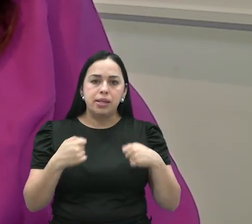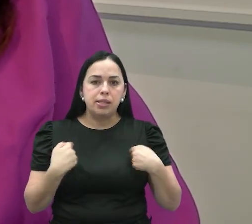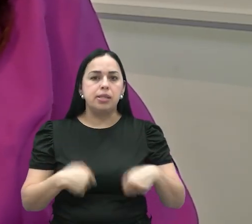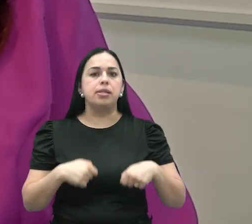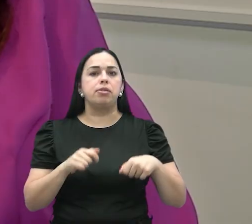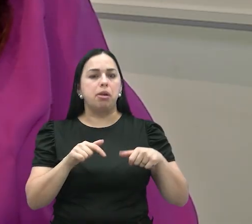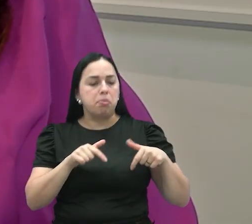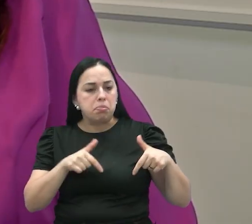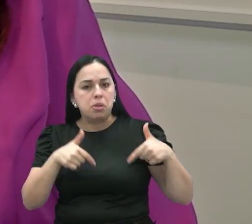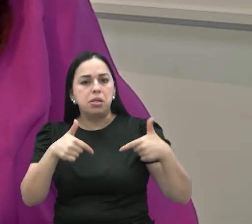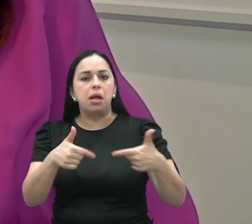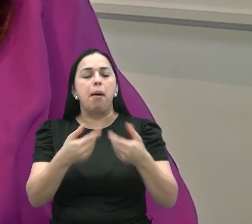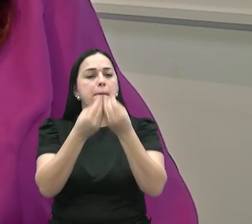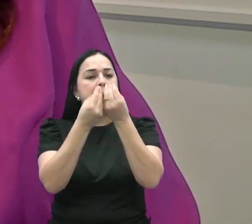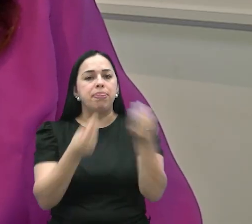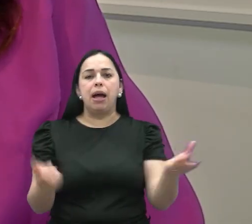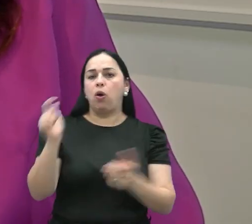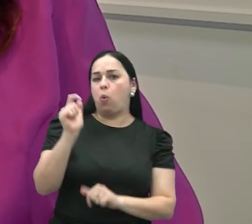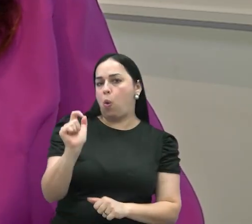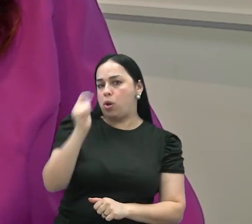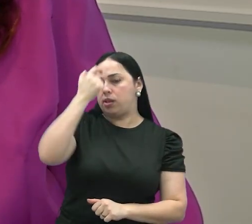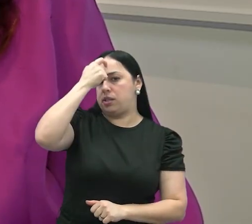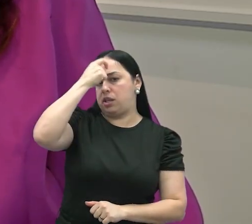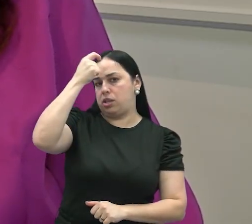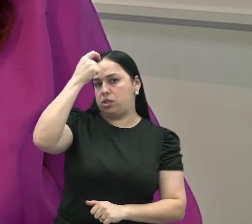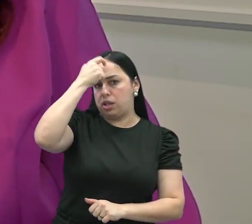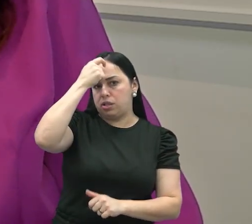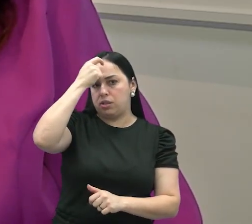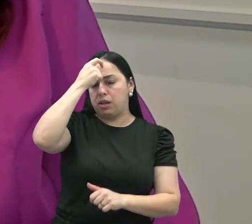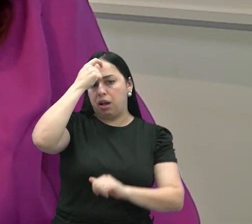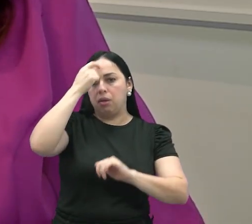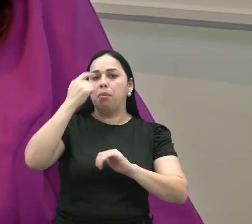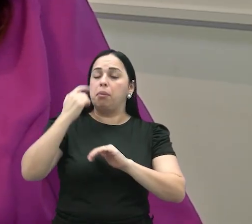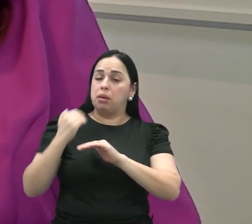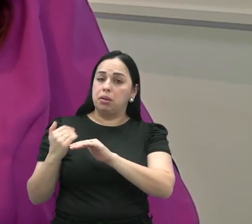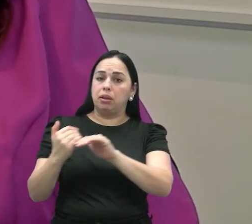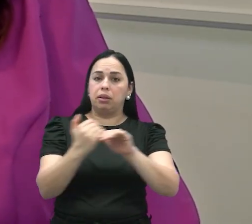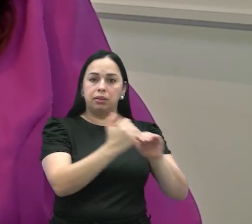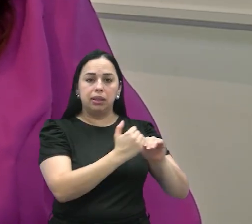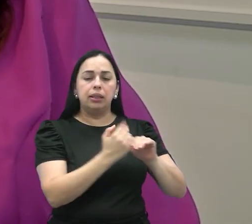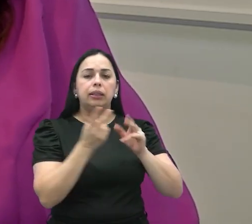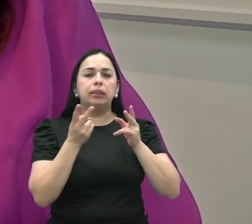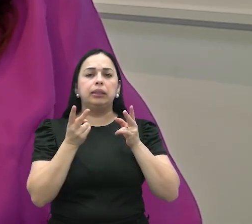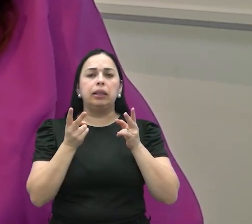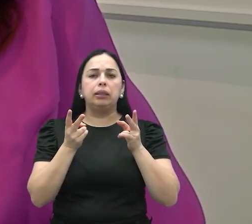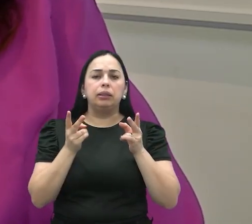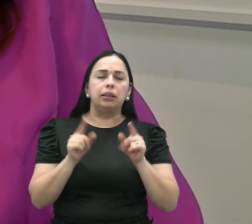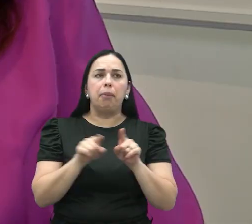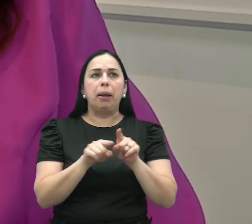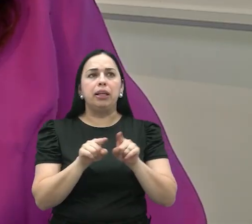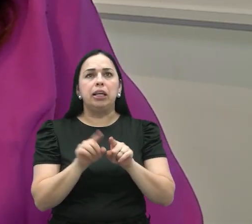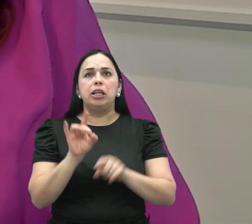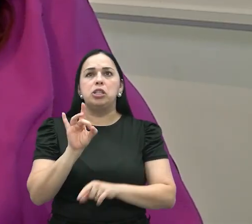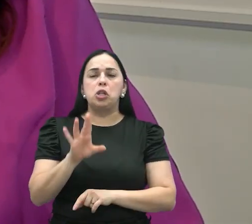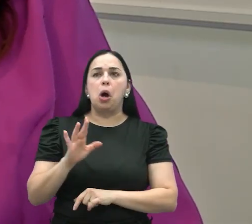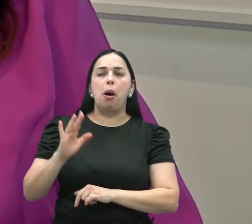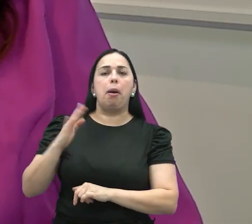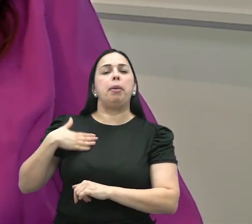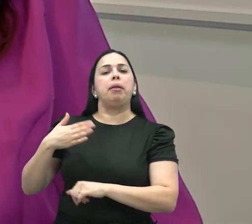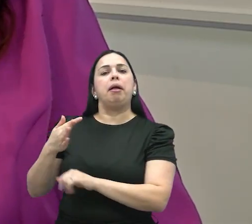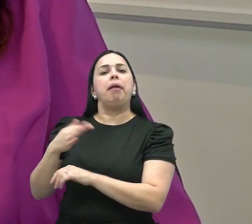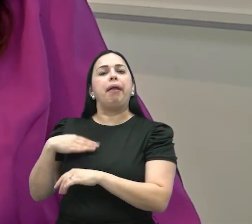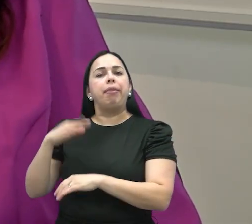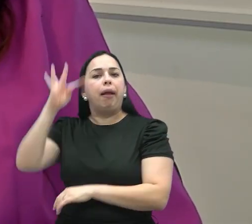incentivo, a conscientização da sociedade como um todo, deixando de ser apenas medidas pro forma. Inclusive